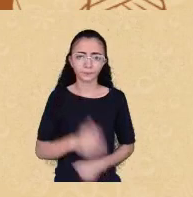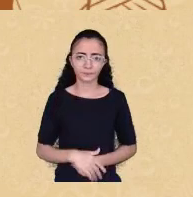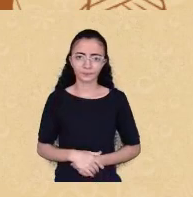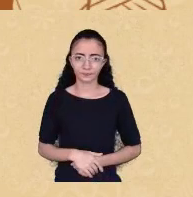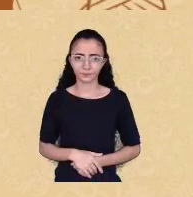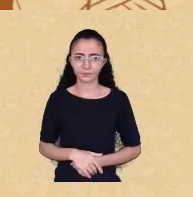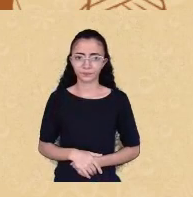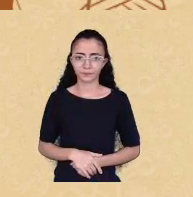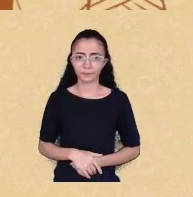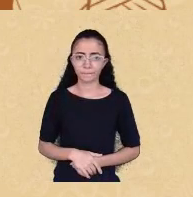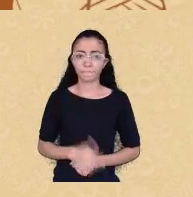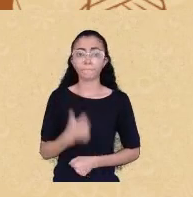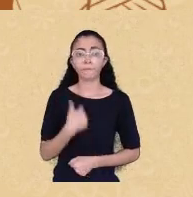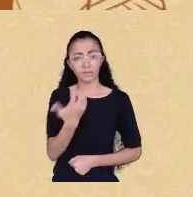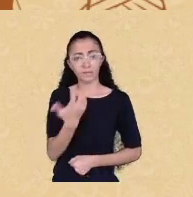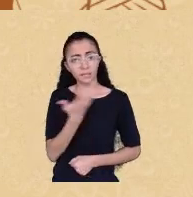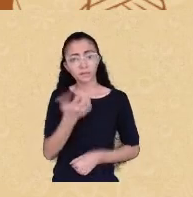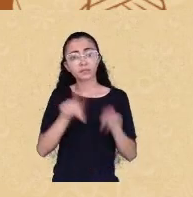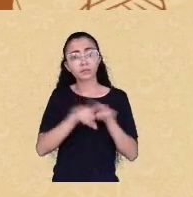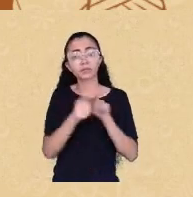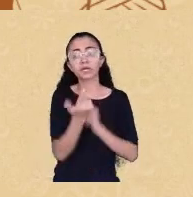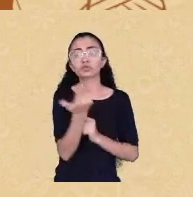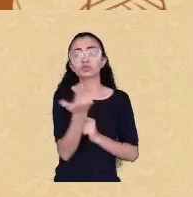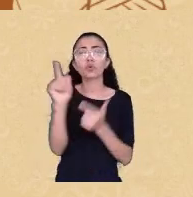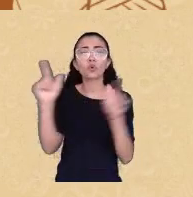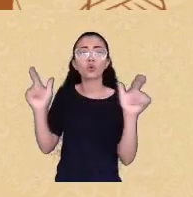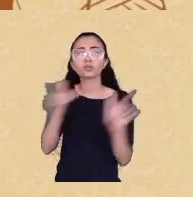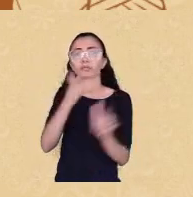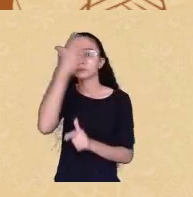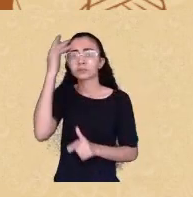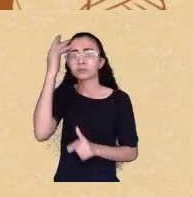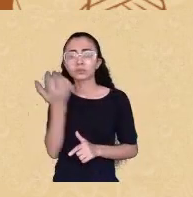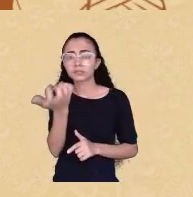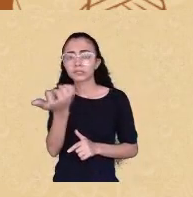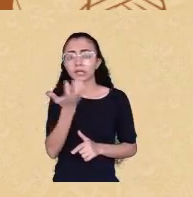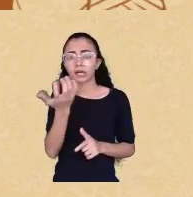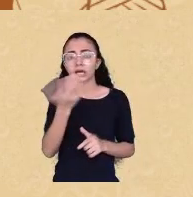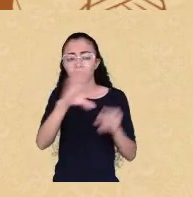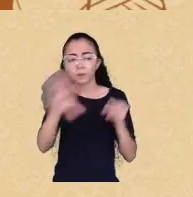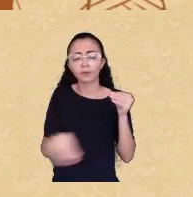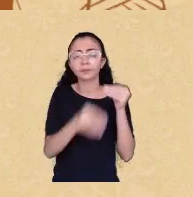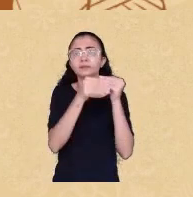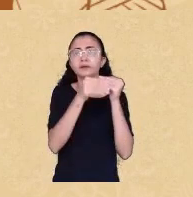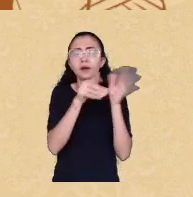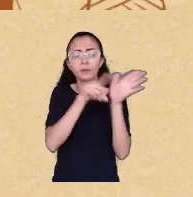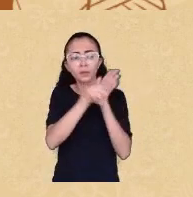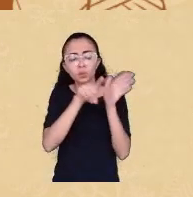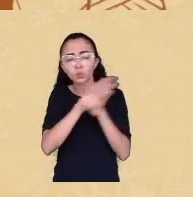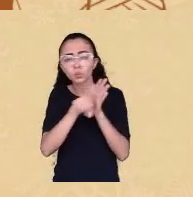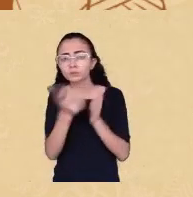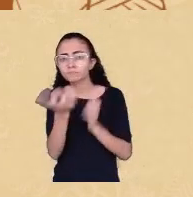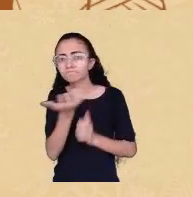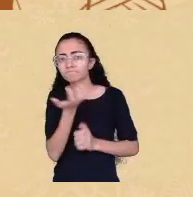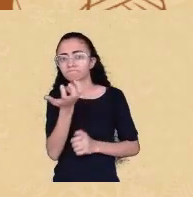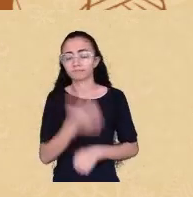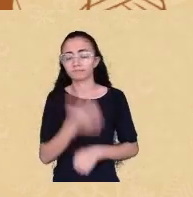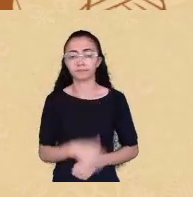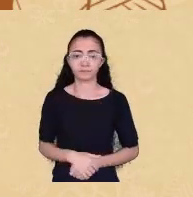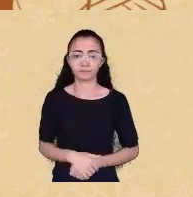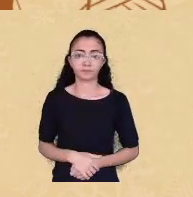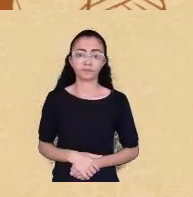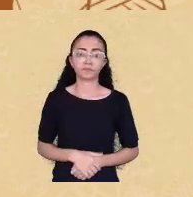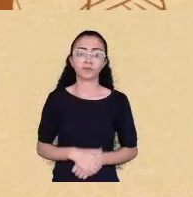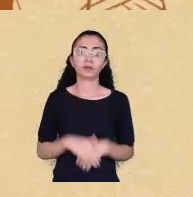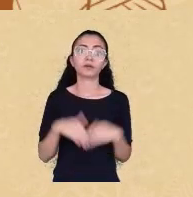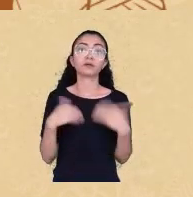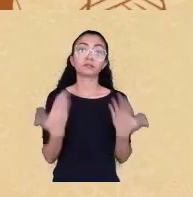gostaria de ouvir as outras pessoas, se tem questões, por favor. Deixa eu já comentar contigo, Liane. Realmente,